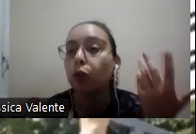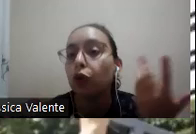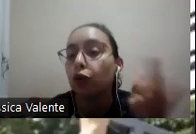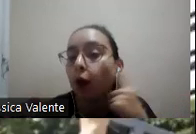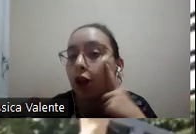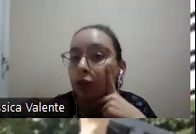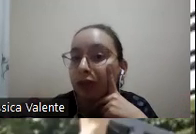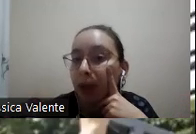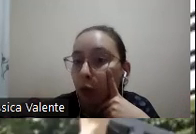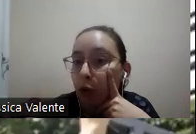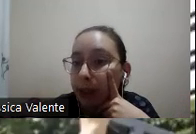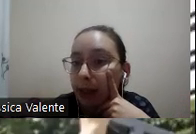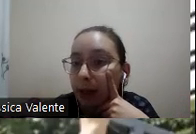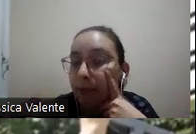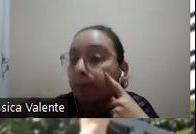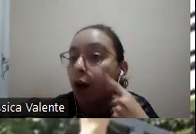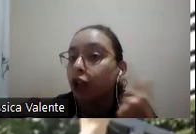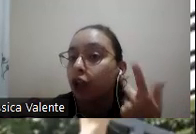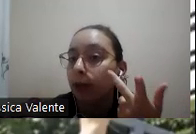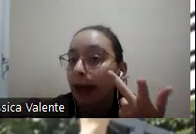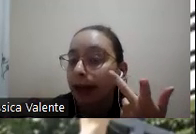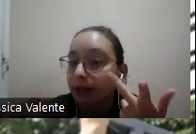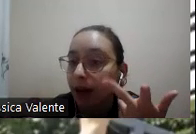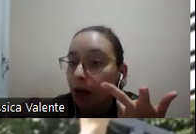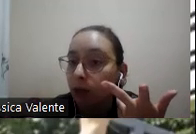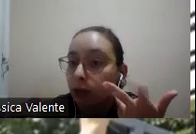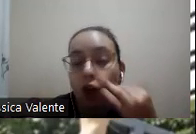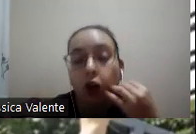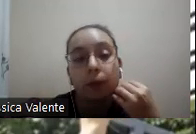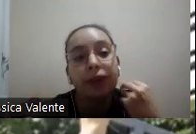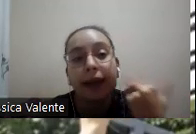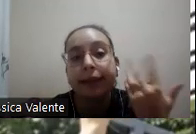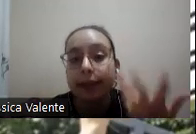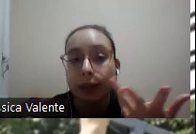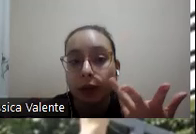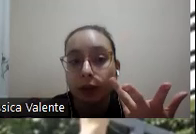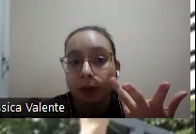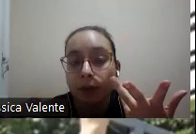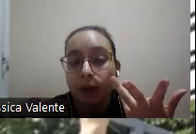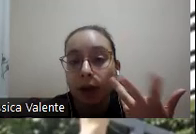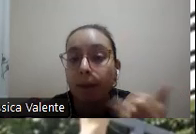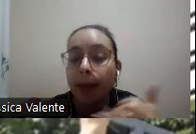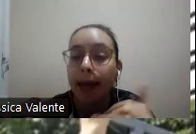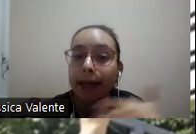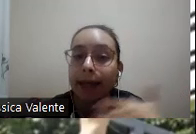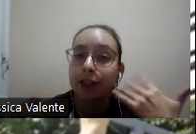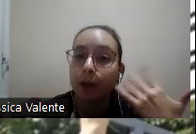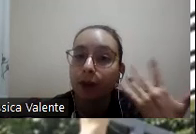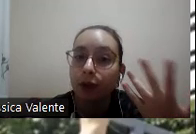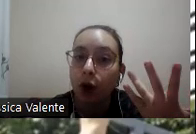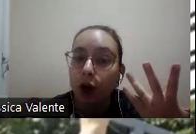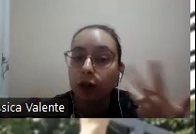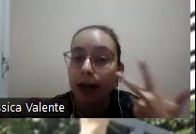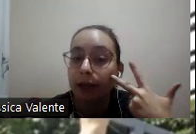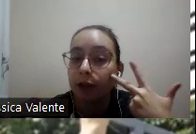E surdo pode ouvir música? Pode ir para o carnaval? Como faz isso? Bem, aqui a gente tem